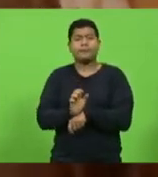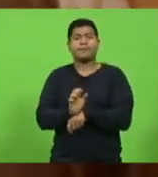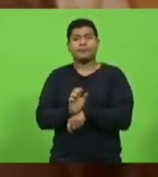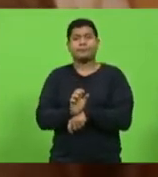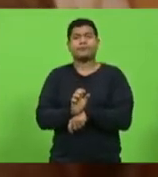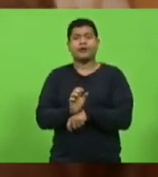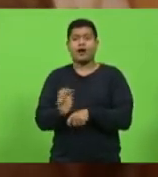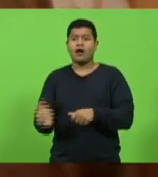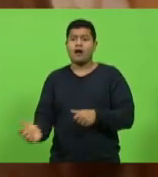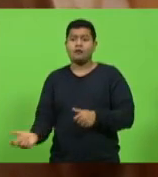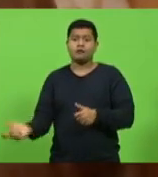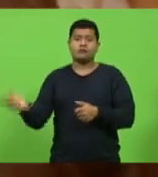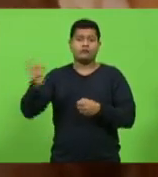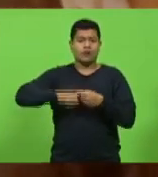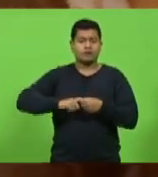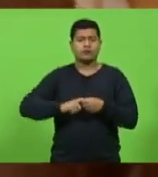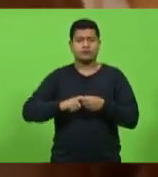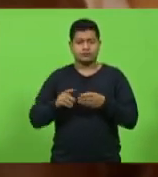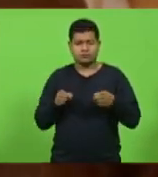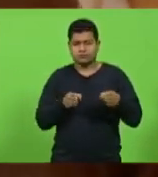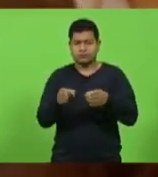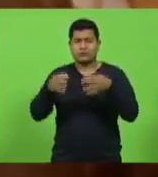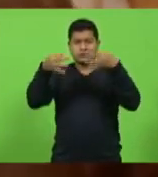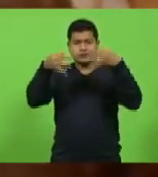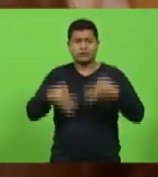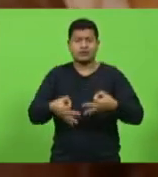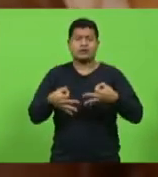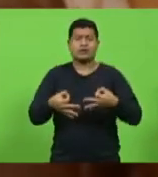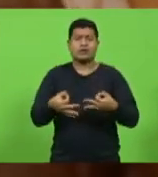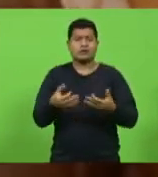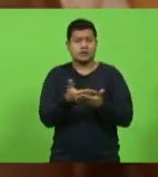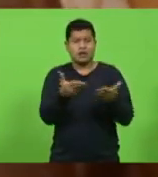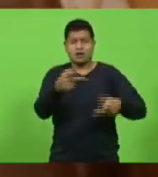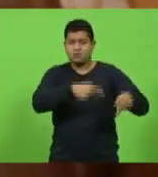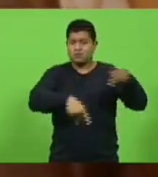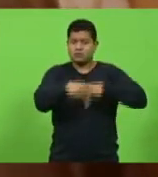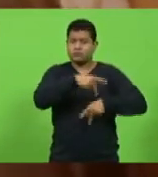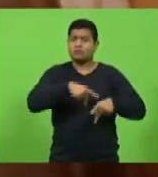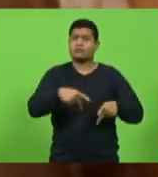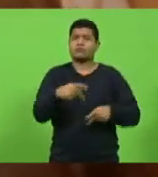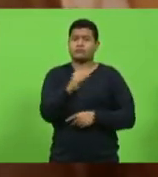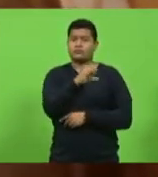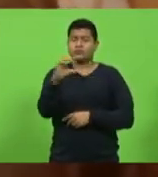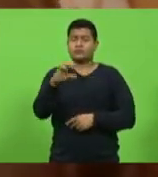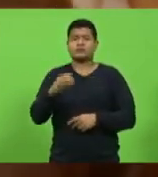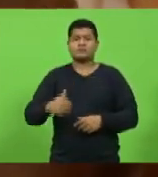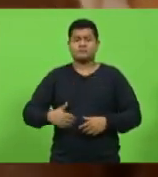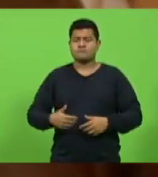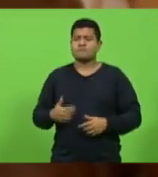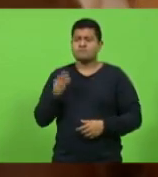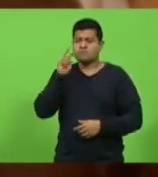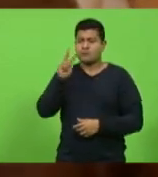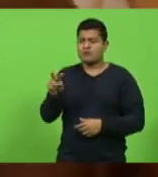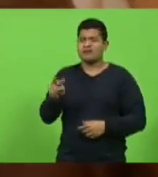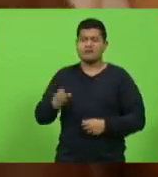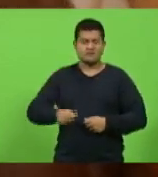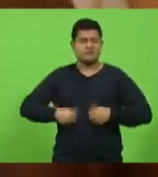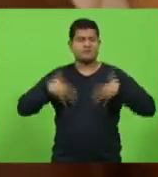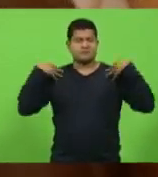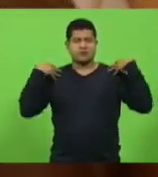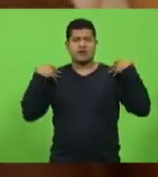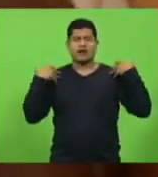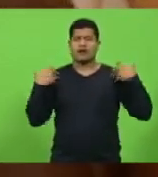de volta nos trilhos e para que o povo catarinense possa novamente se encher de orgulho e limpar essa